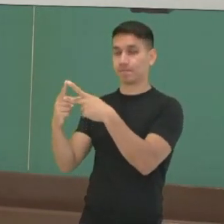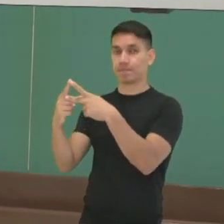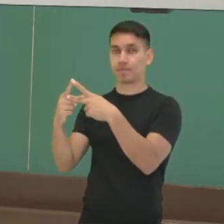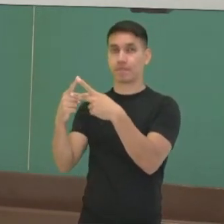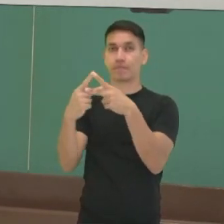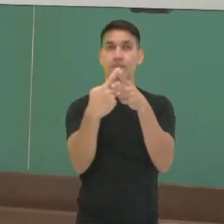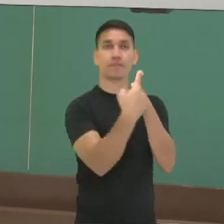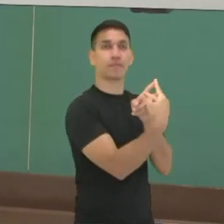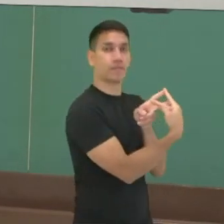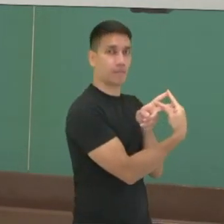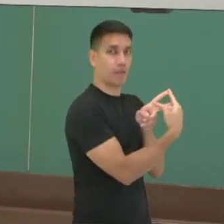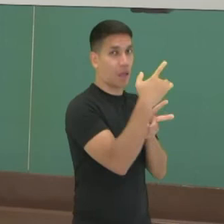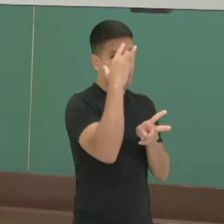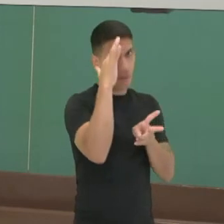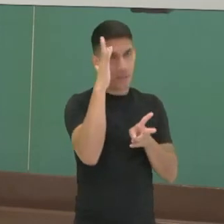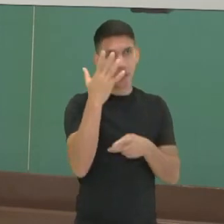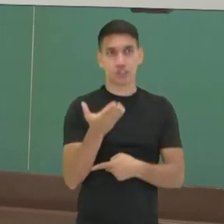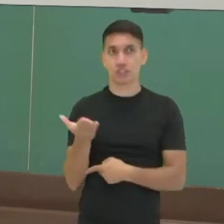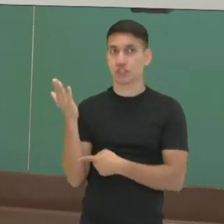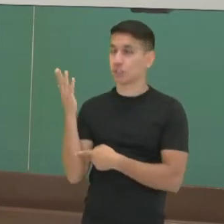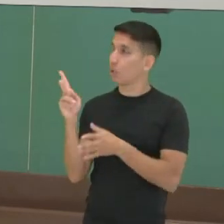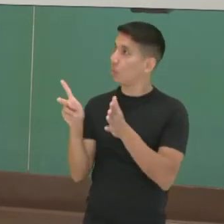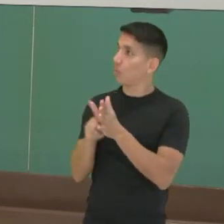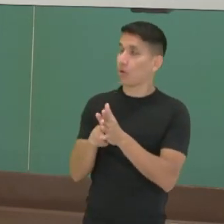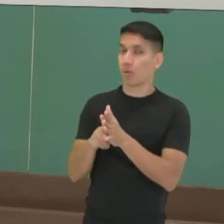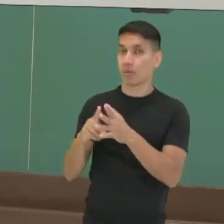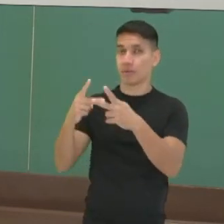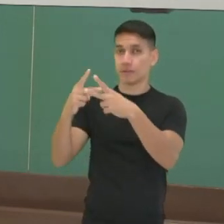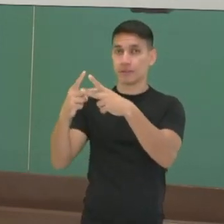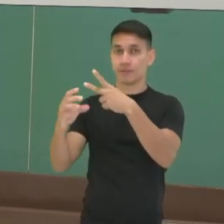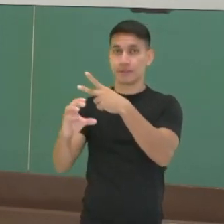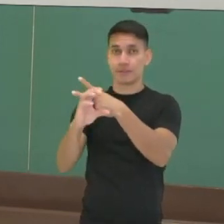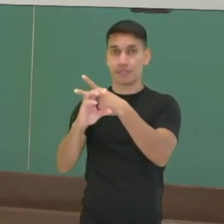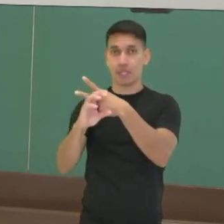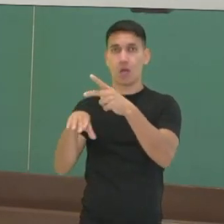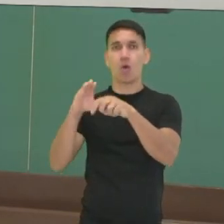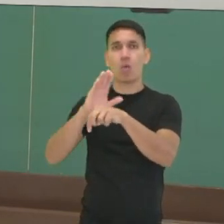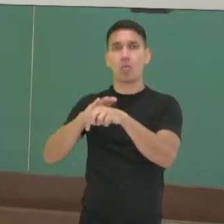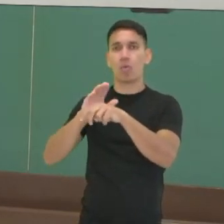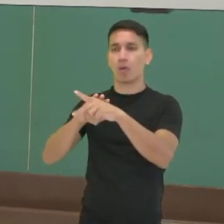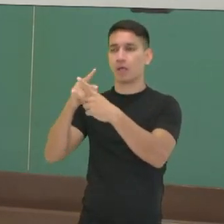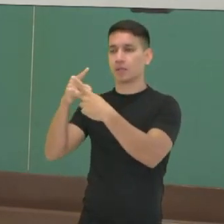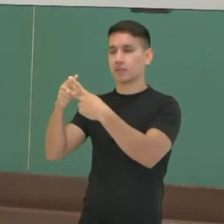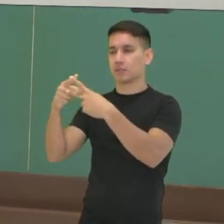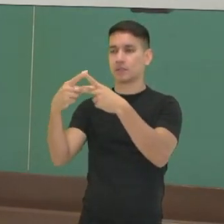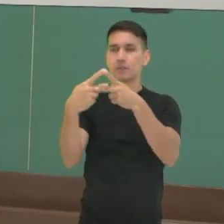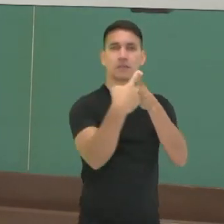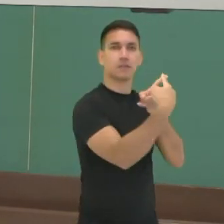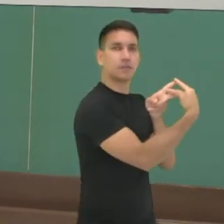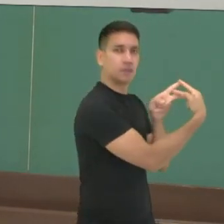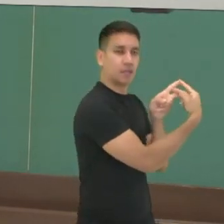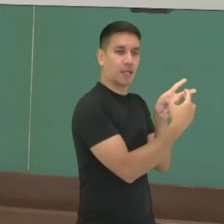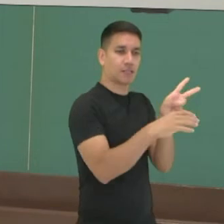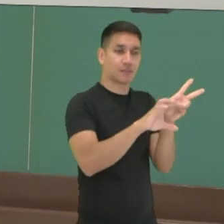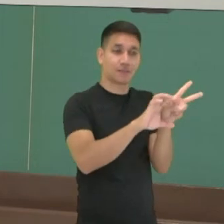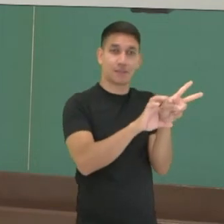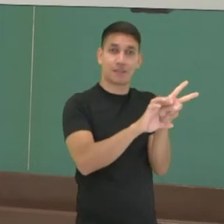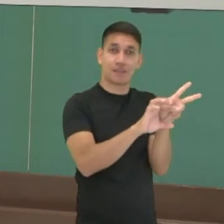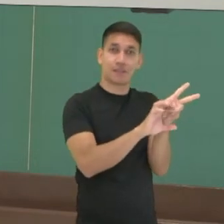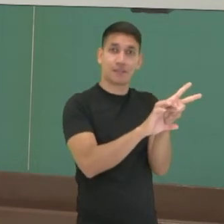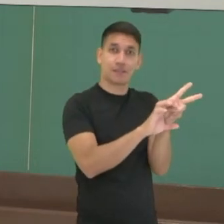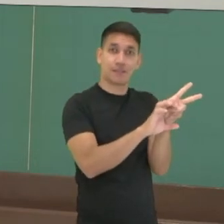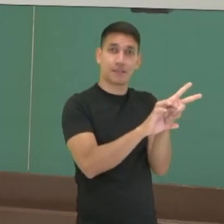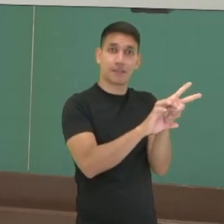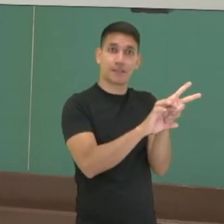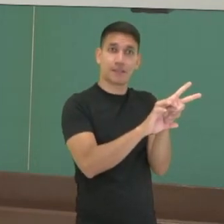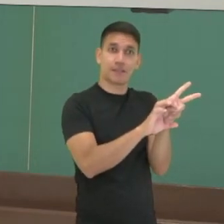quê? Imagina o ponto C aqui. A hora que eu dobro isso aqui, o ponto C